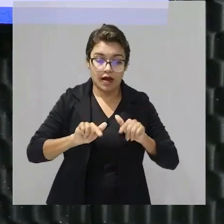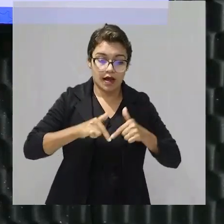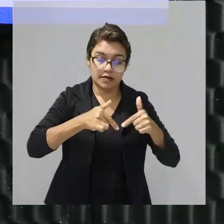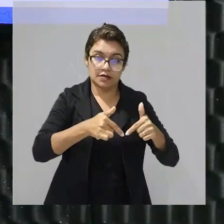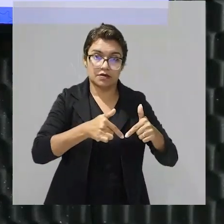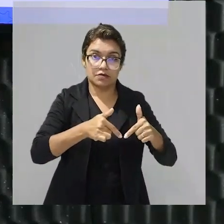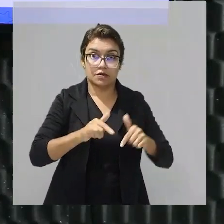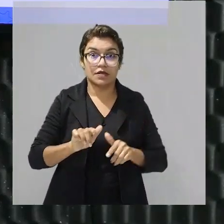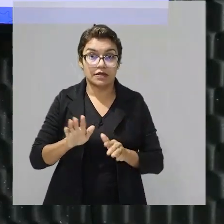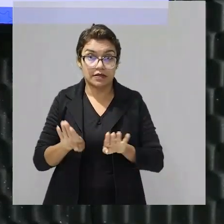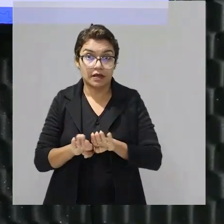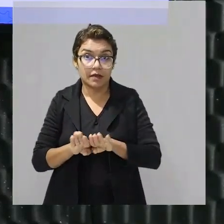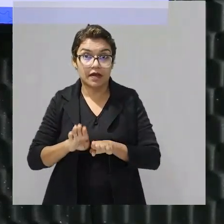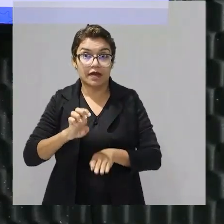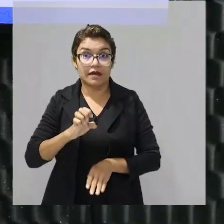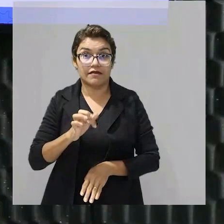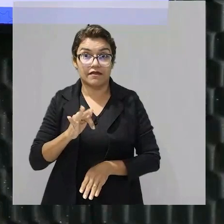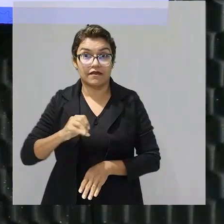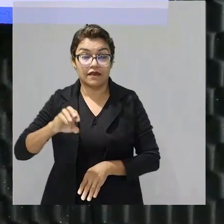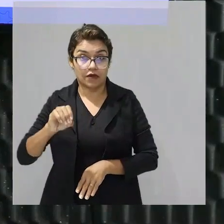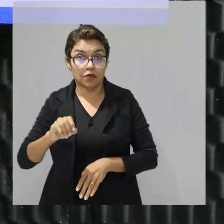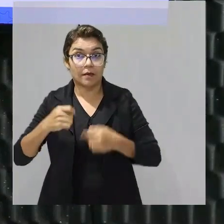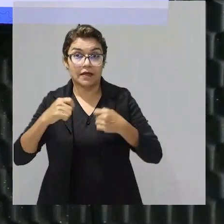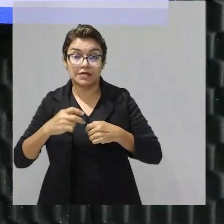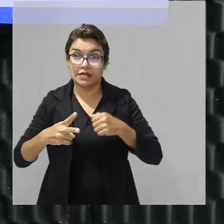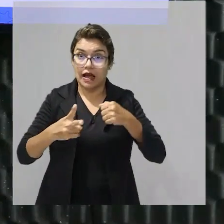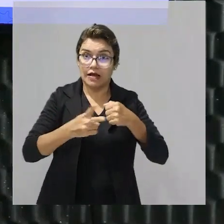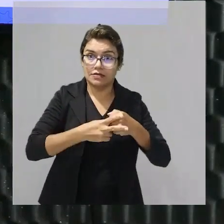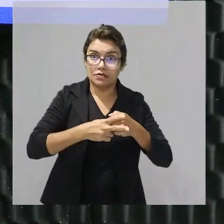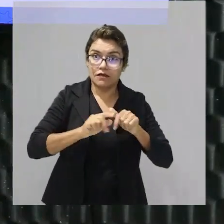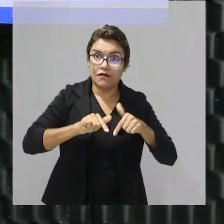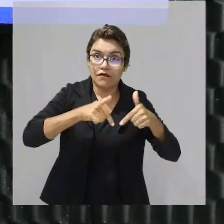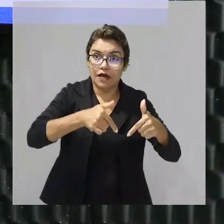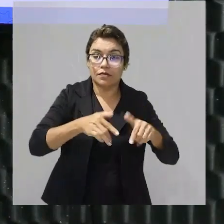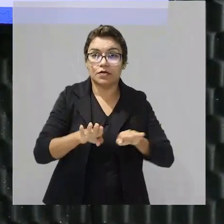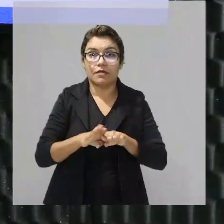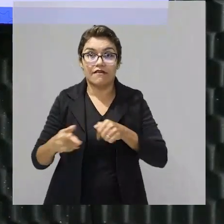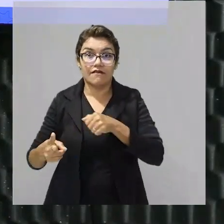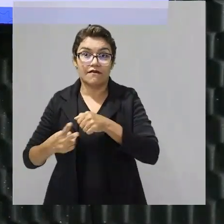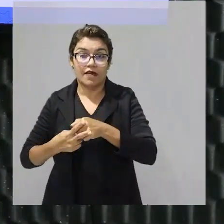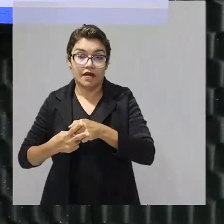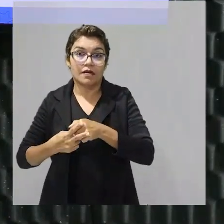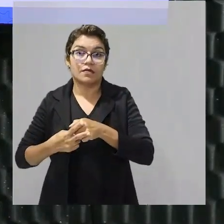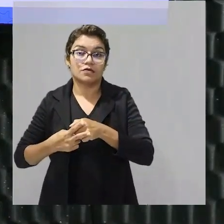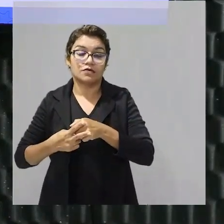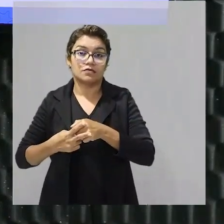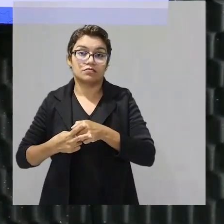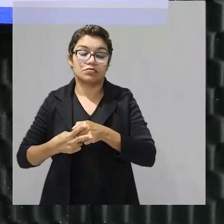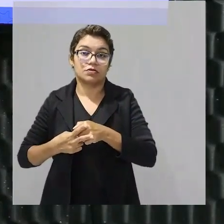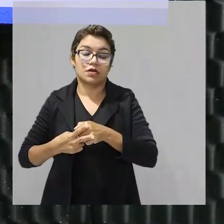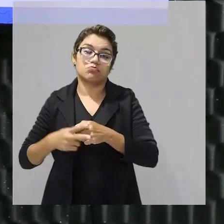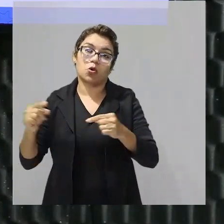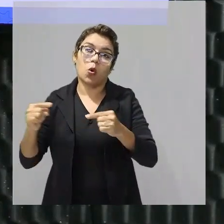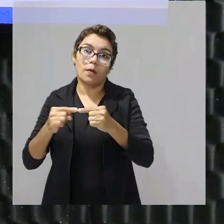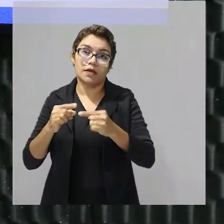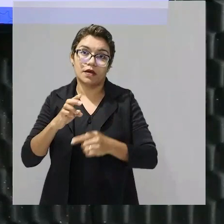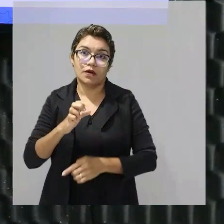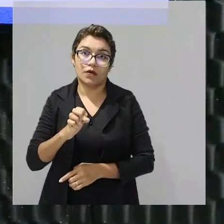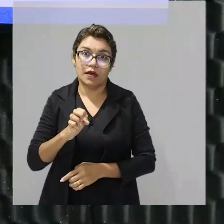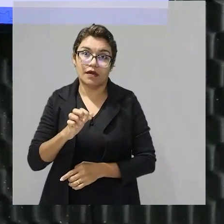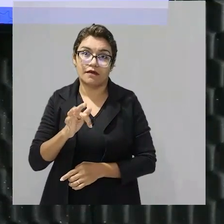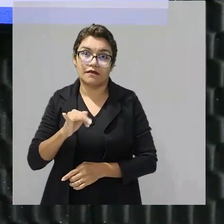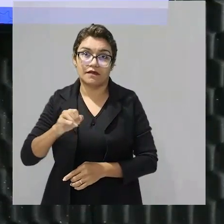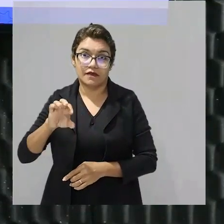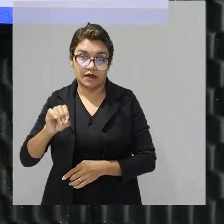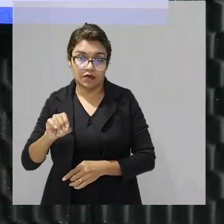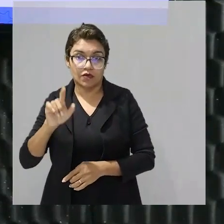espera obter com a sua intervenção. Se o tema da redação fosse obesidade infantil, por exemplo, você poderia escrever